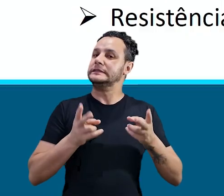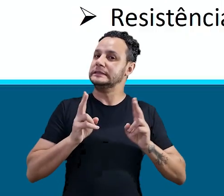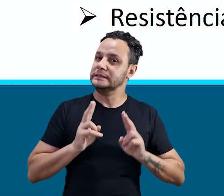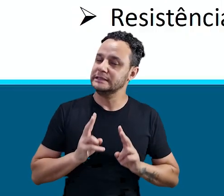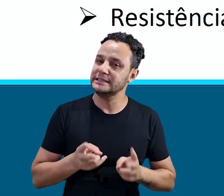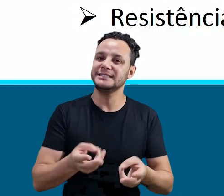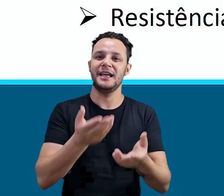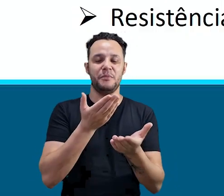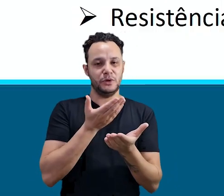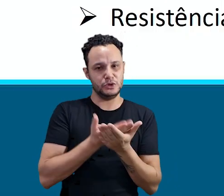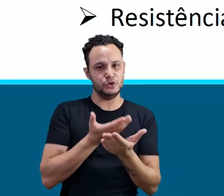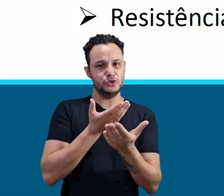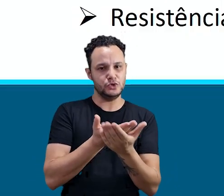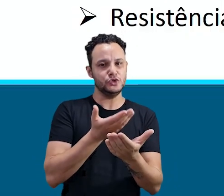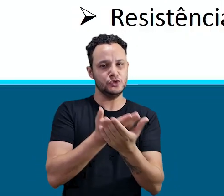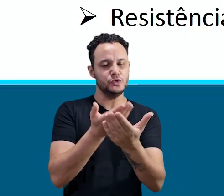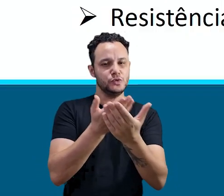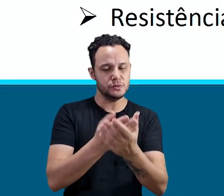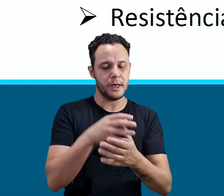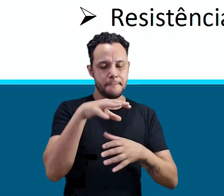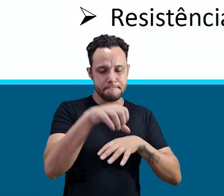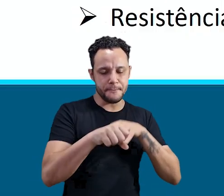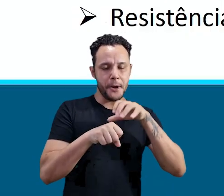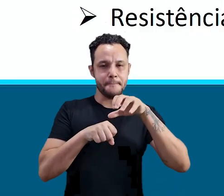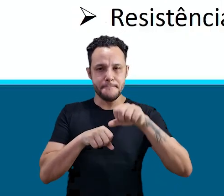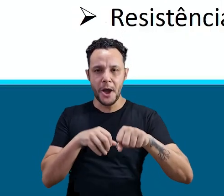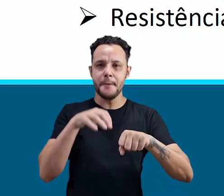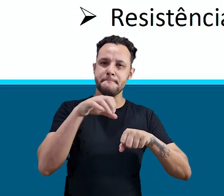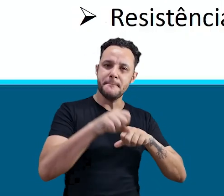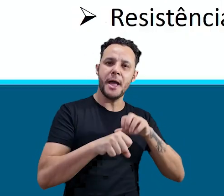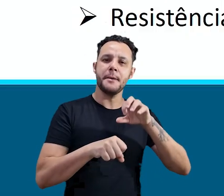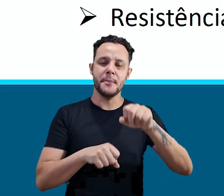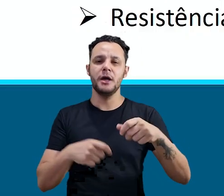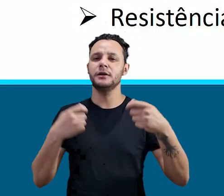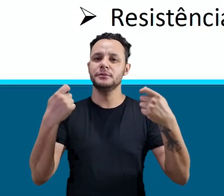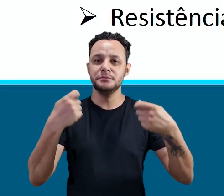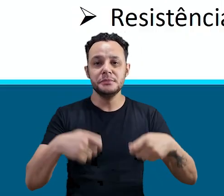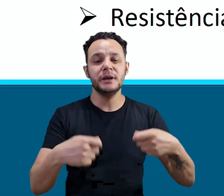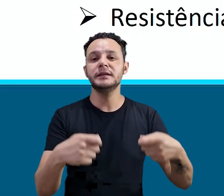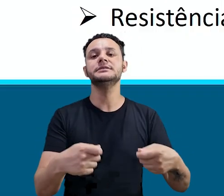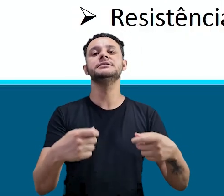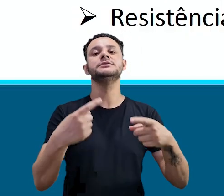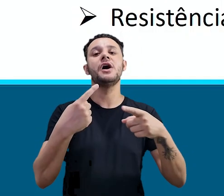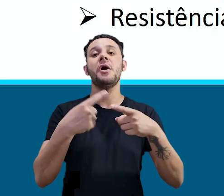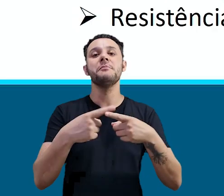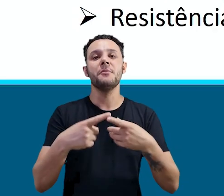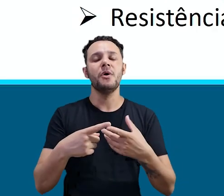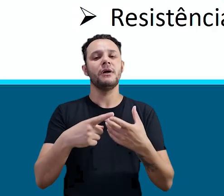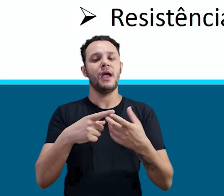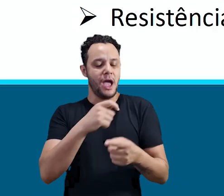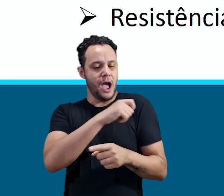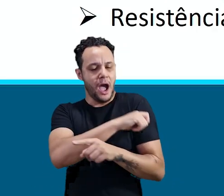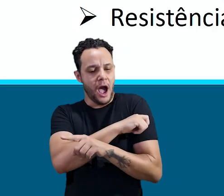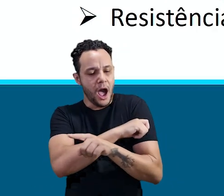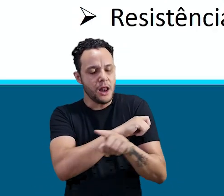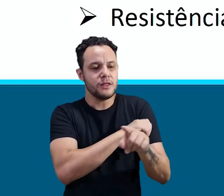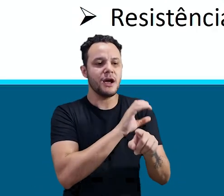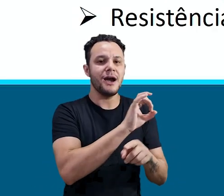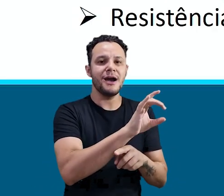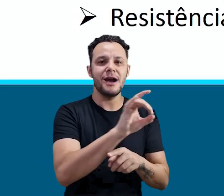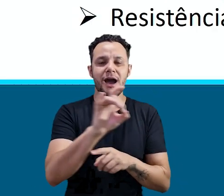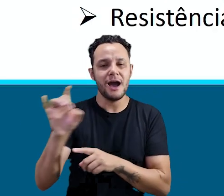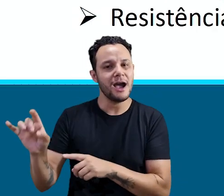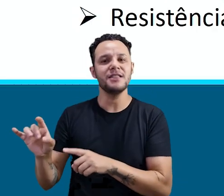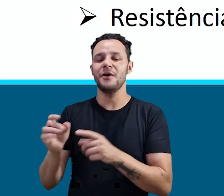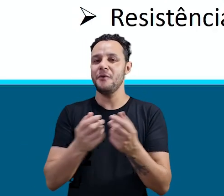a formação é continuada, né? Mas na educação inclusiva, sobretudo, porque a gente tem especificidades de